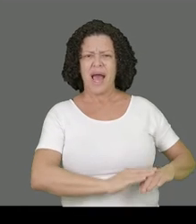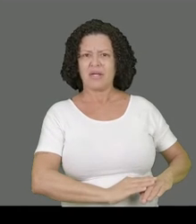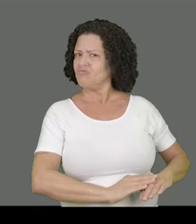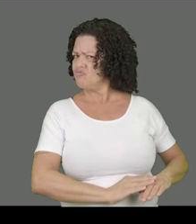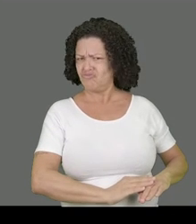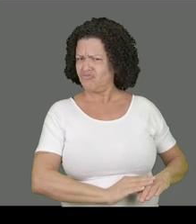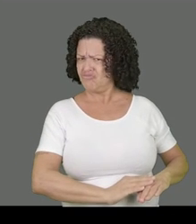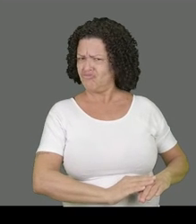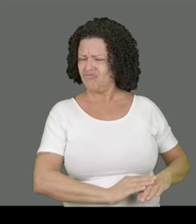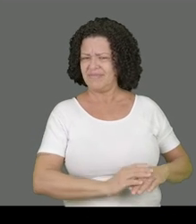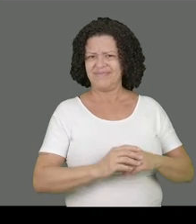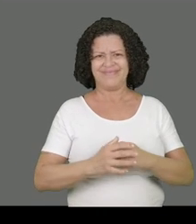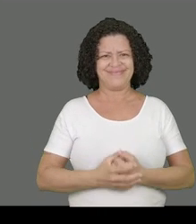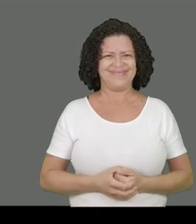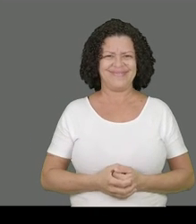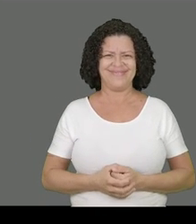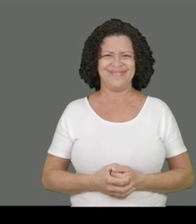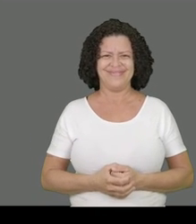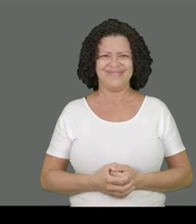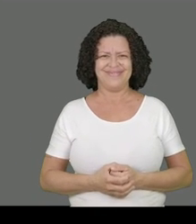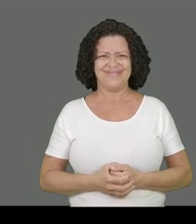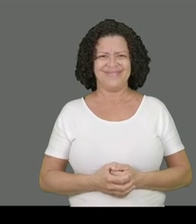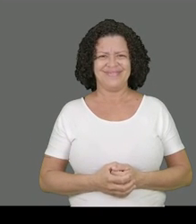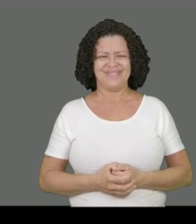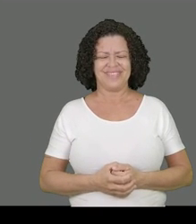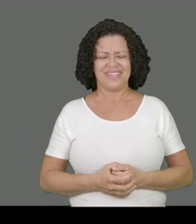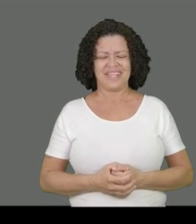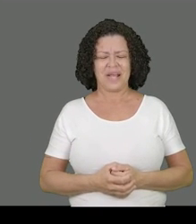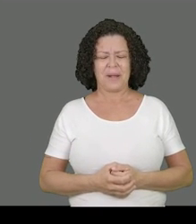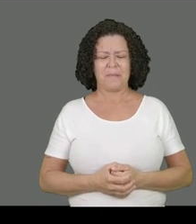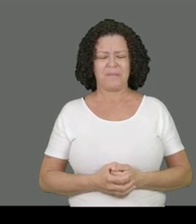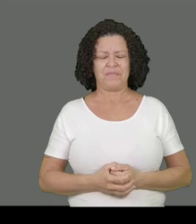nós, que nos coloca para baixo.